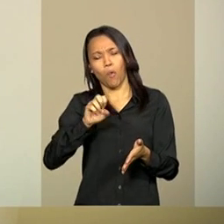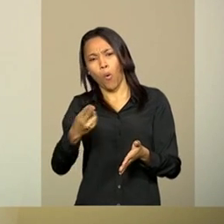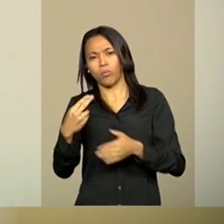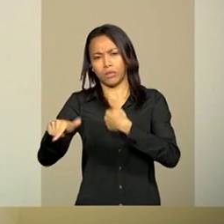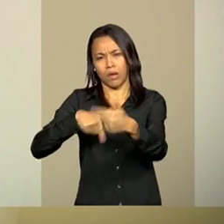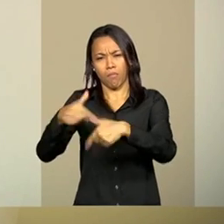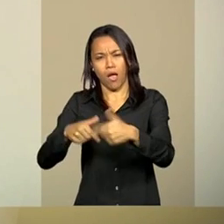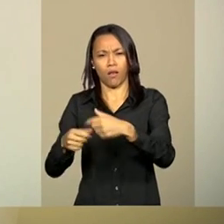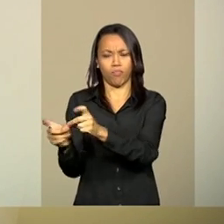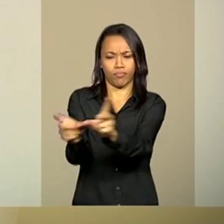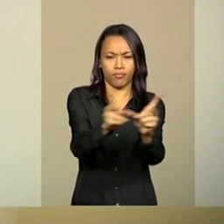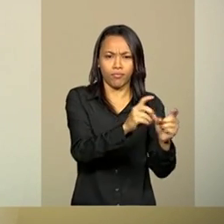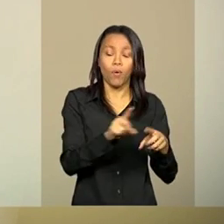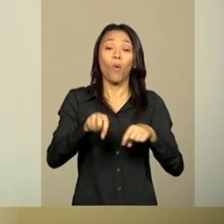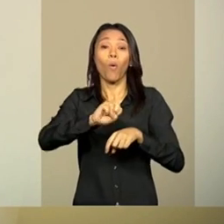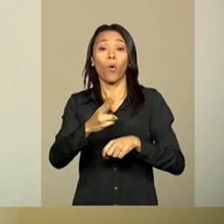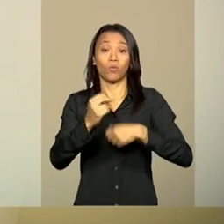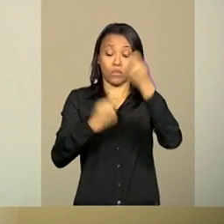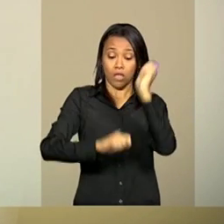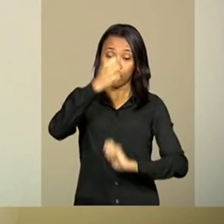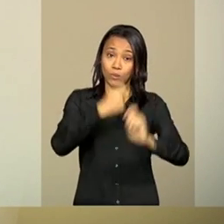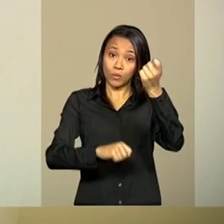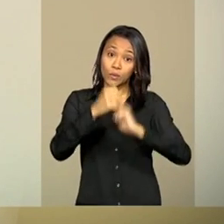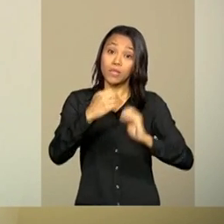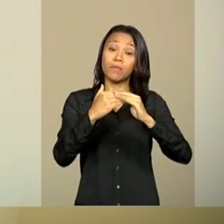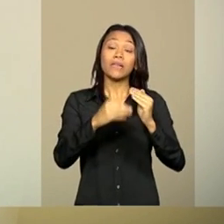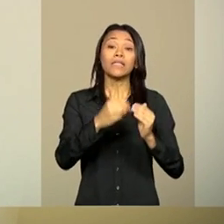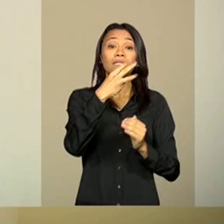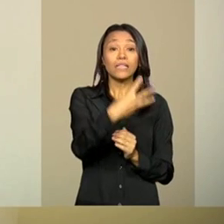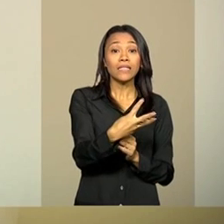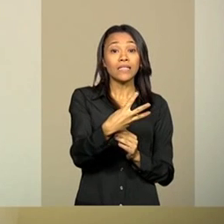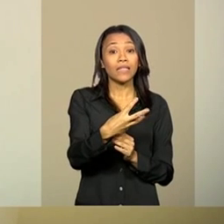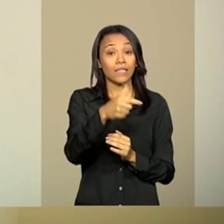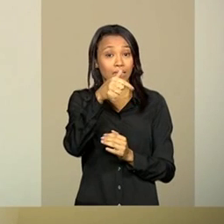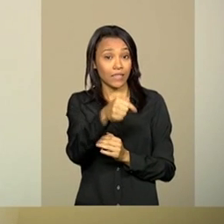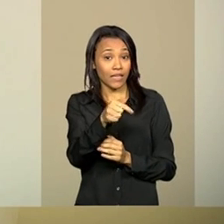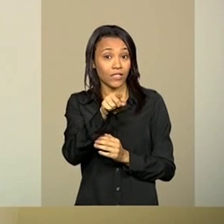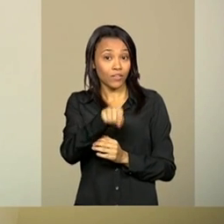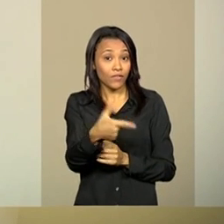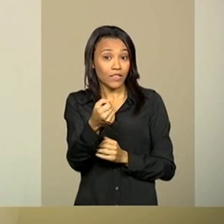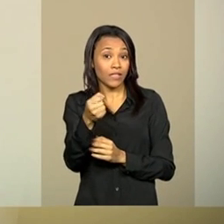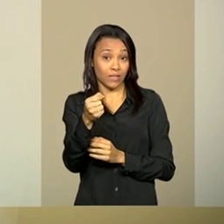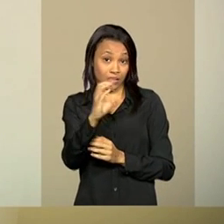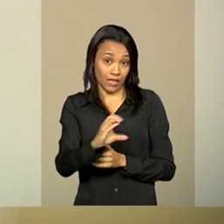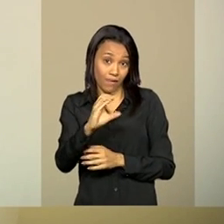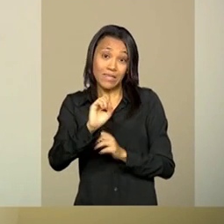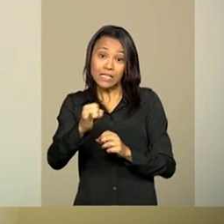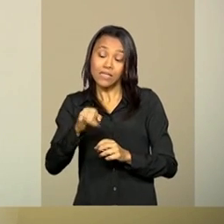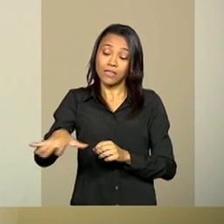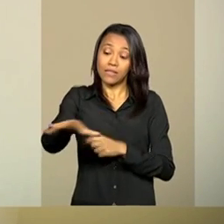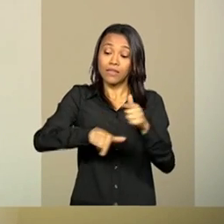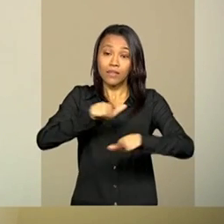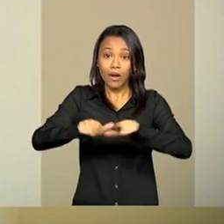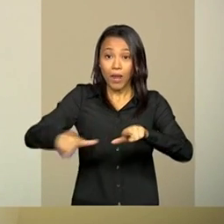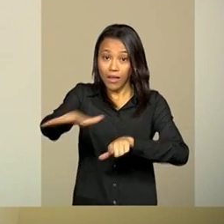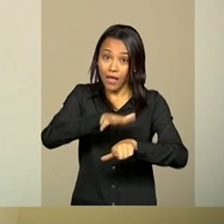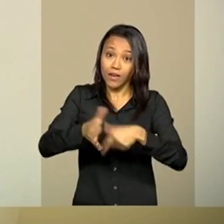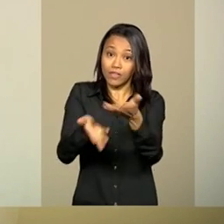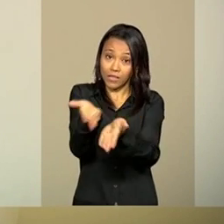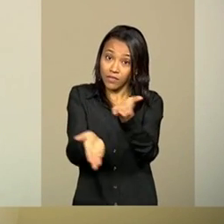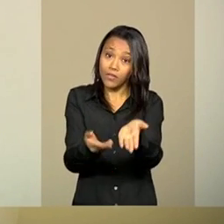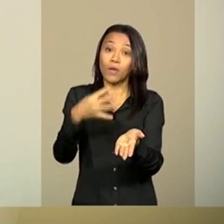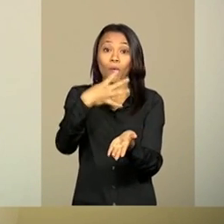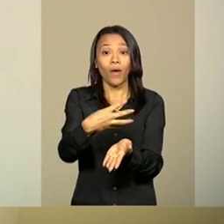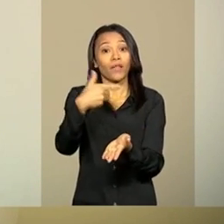um valor fixo mensal de trinta e sete reais e vinte centavos se atuar no setor de serviços a pagar